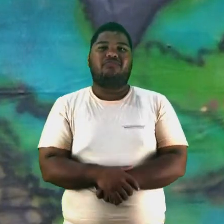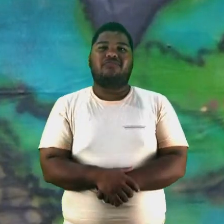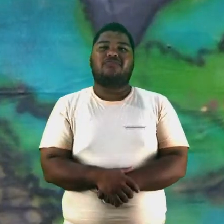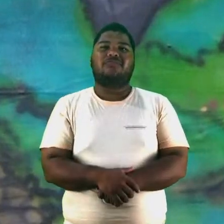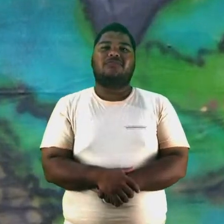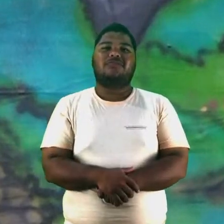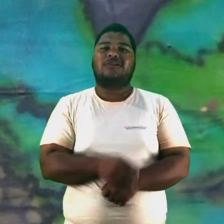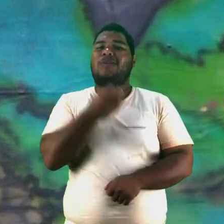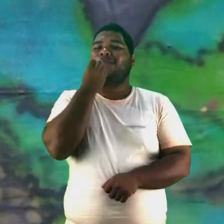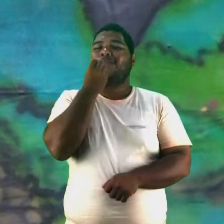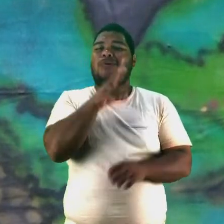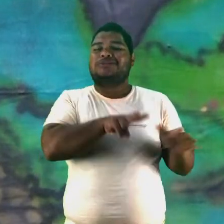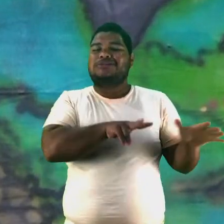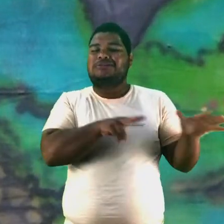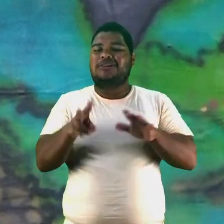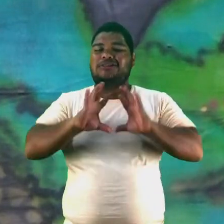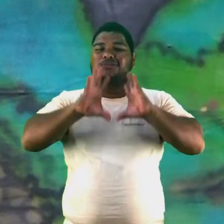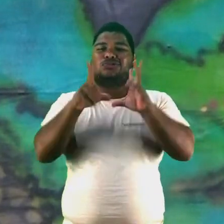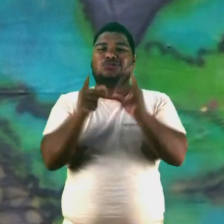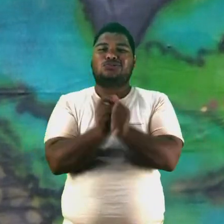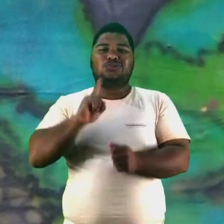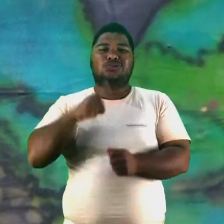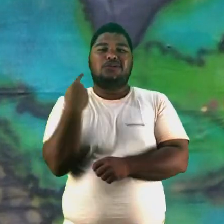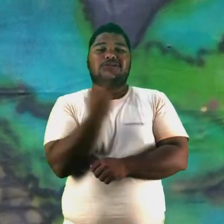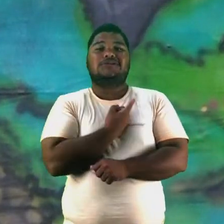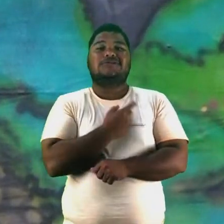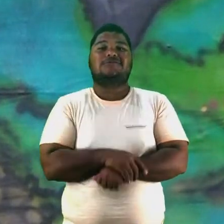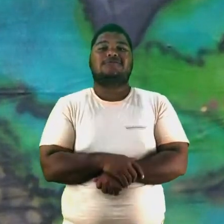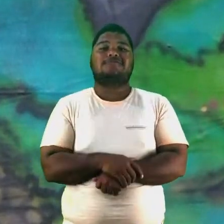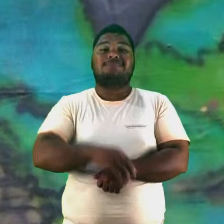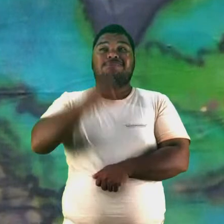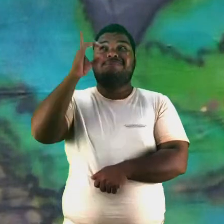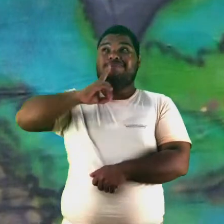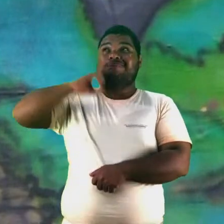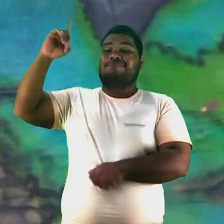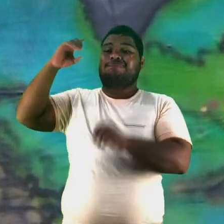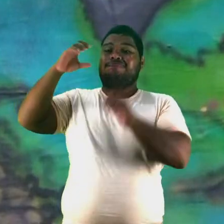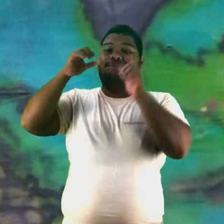Uma ótima semana para todos nós. Que Deus